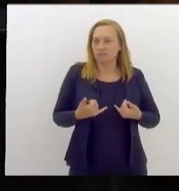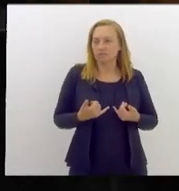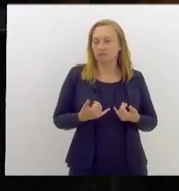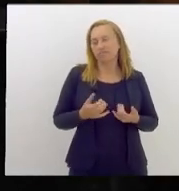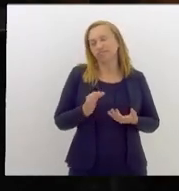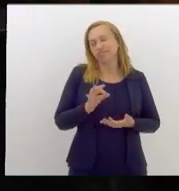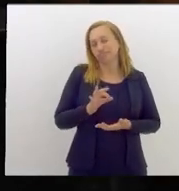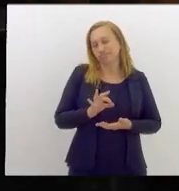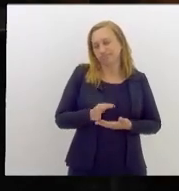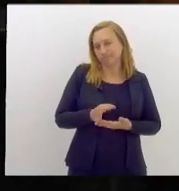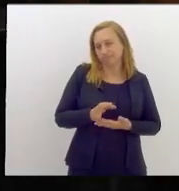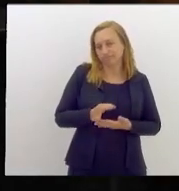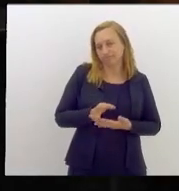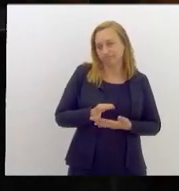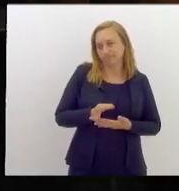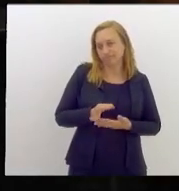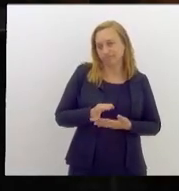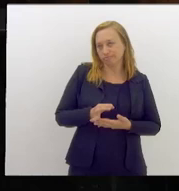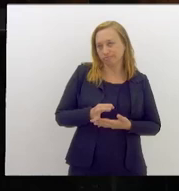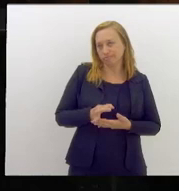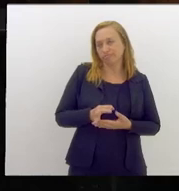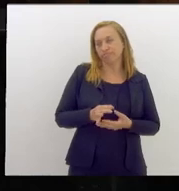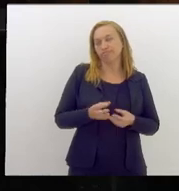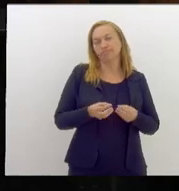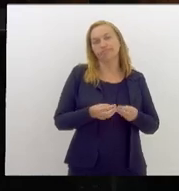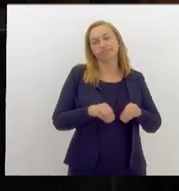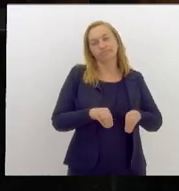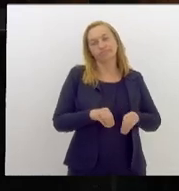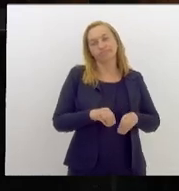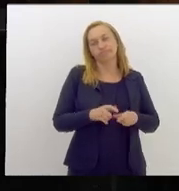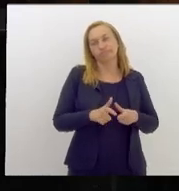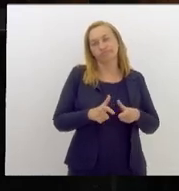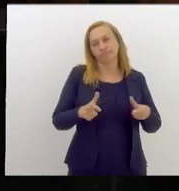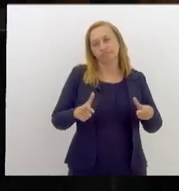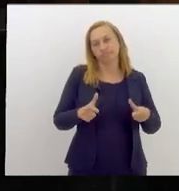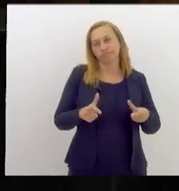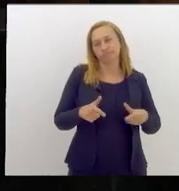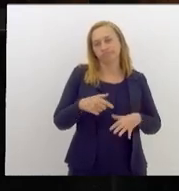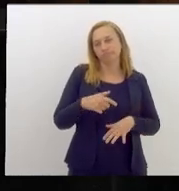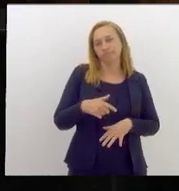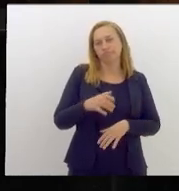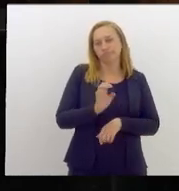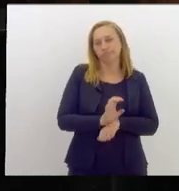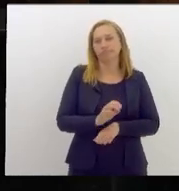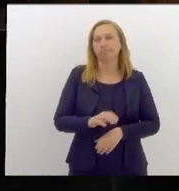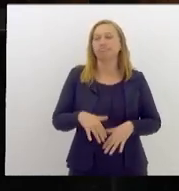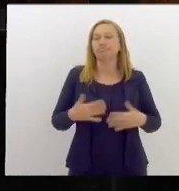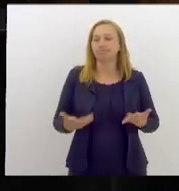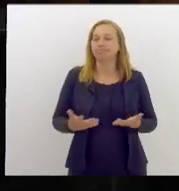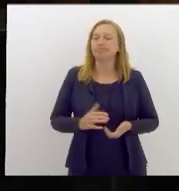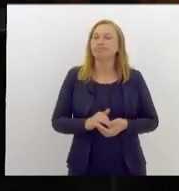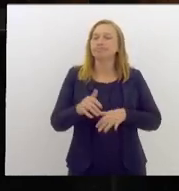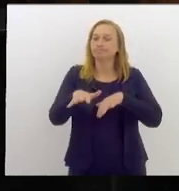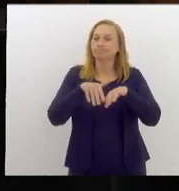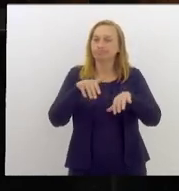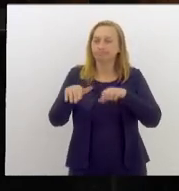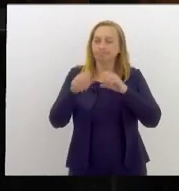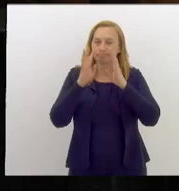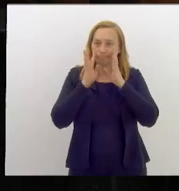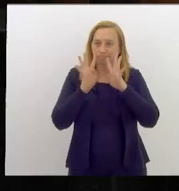evidentemente trazer graves prejuízos ao estado então tomando eu tô chamando